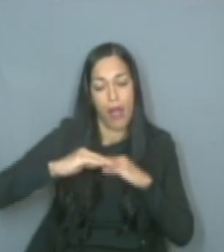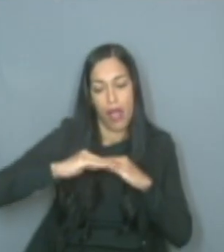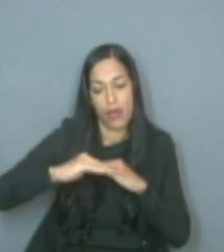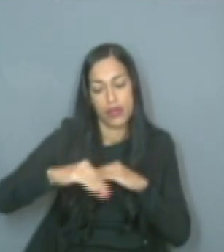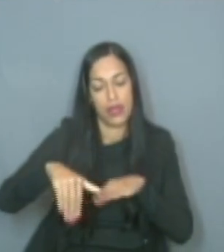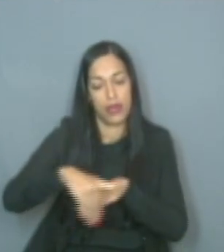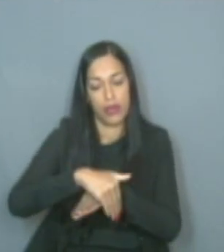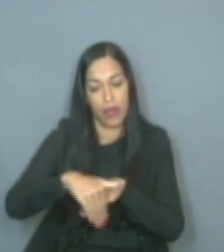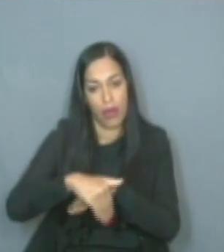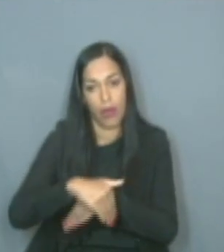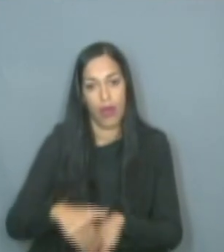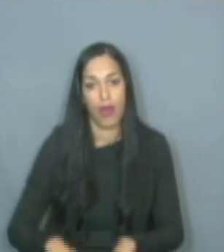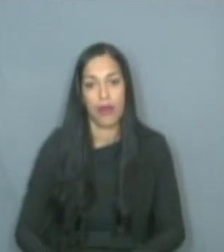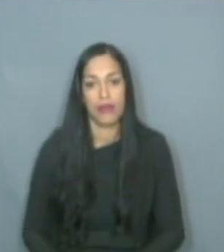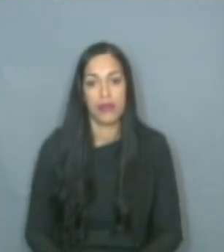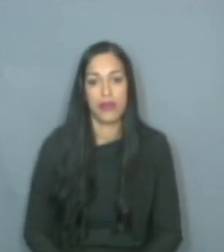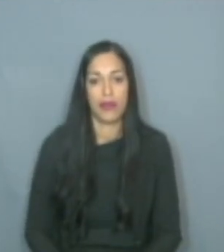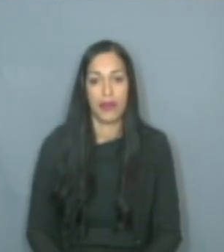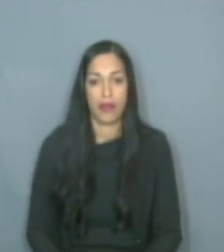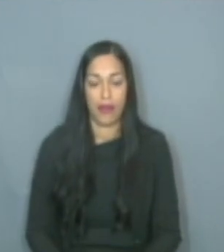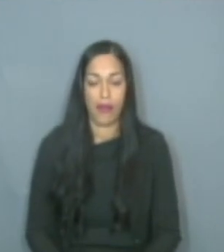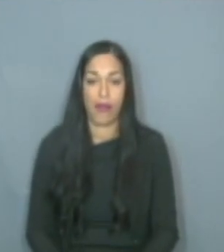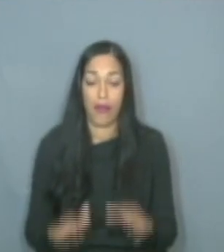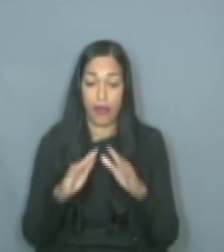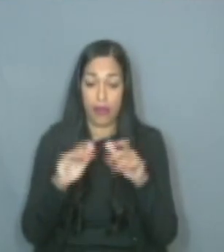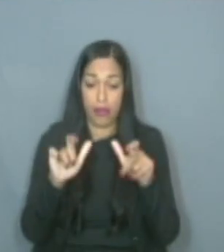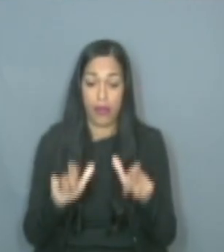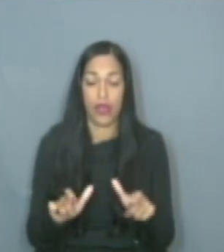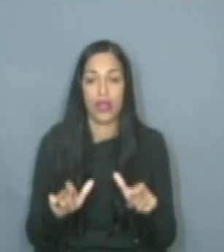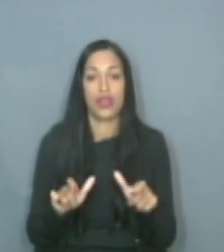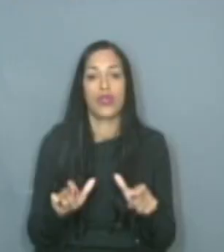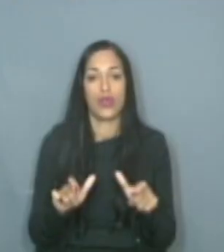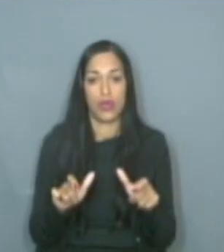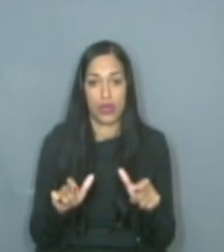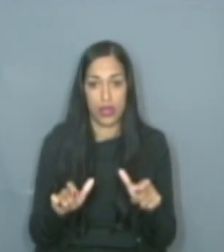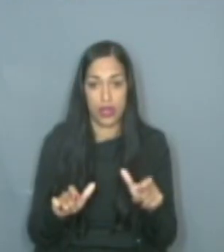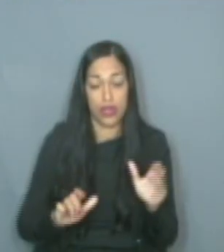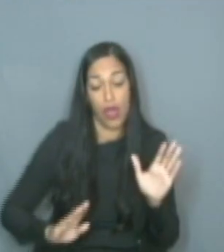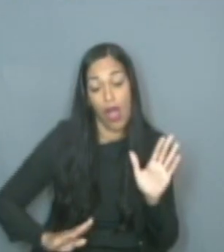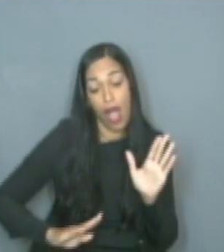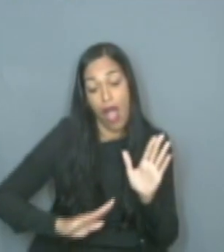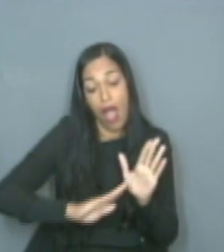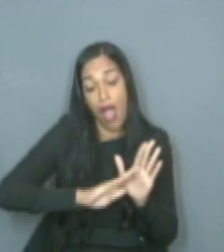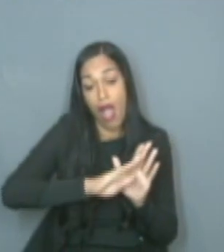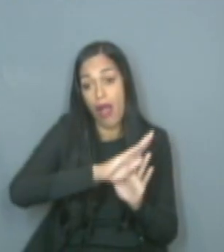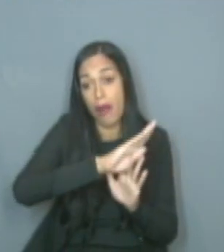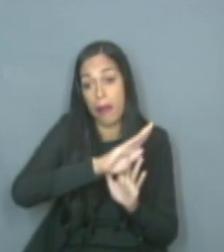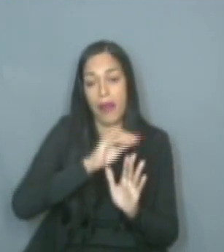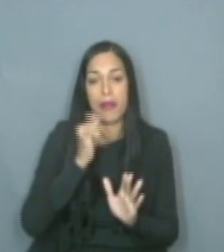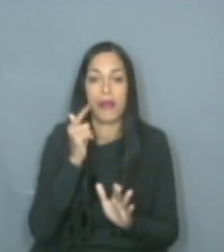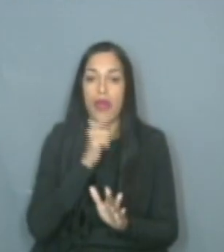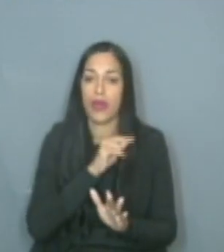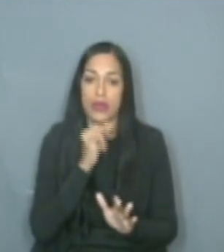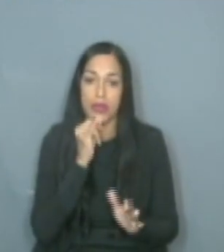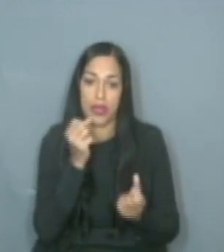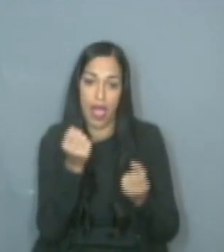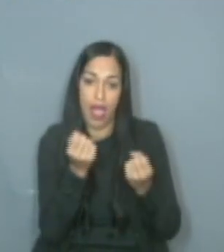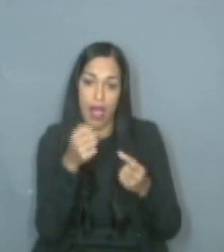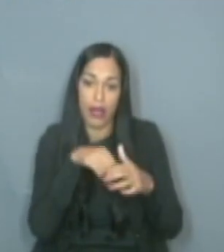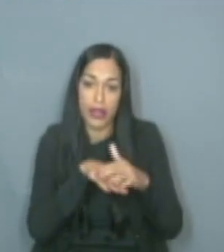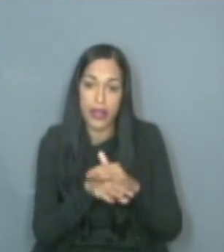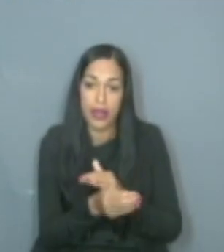novinha em folha, e os moradores, para ali fazer uma rampa de acesso à garagem, ou para